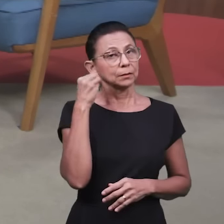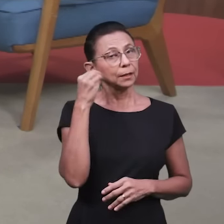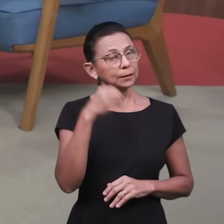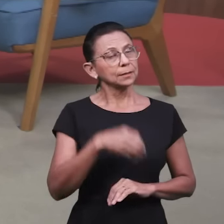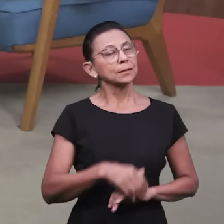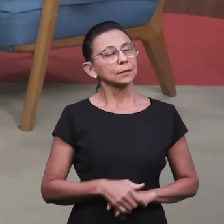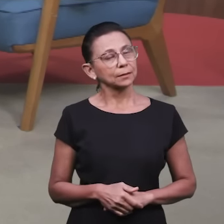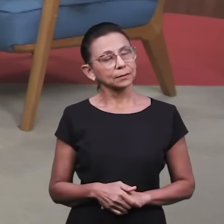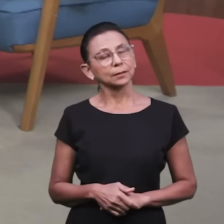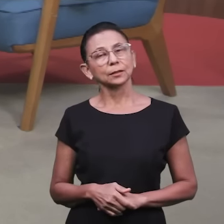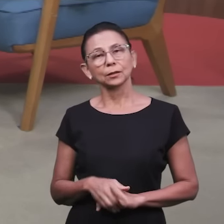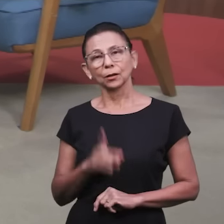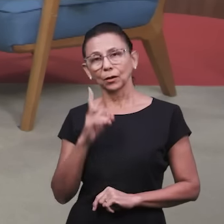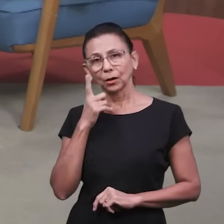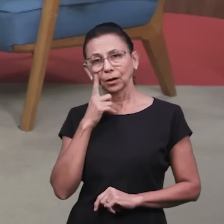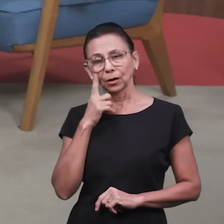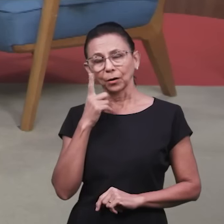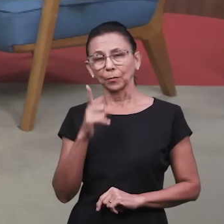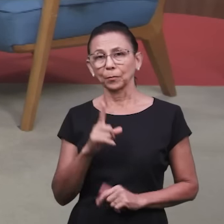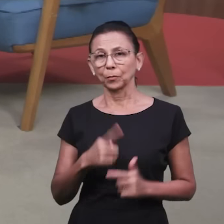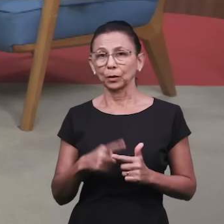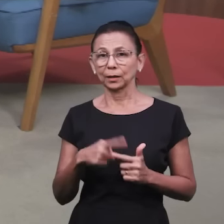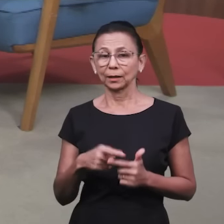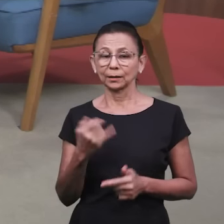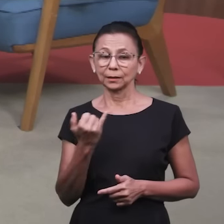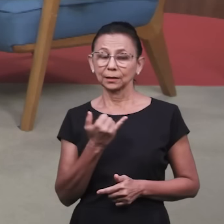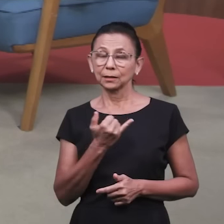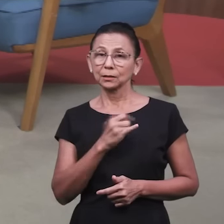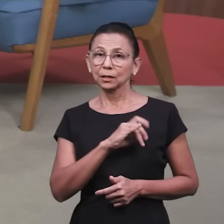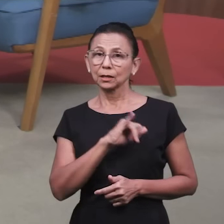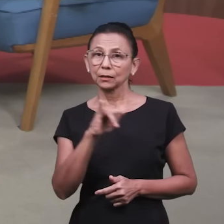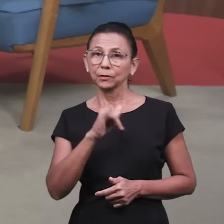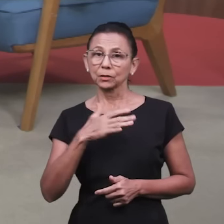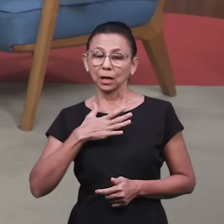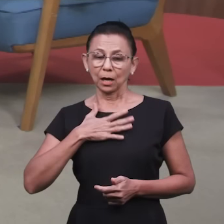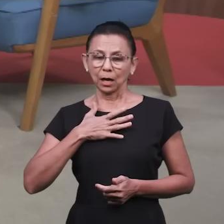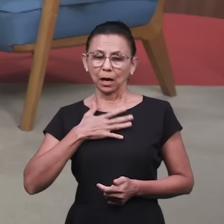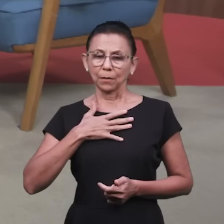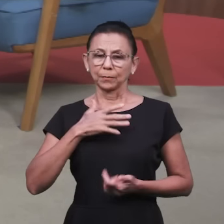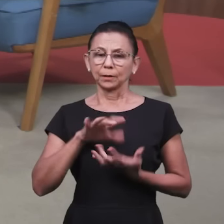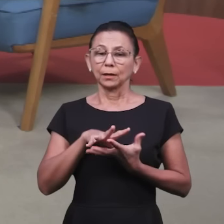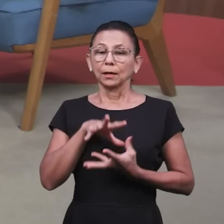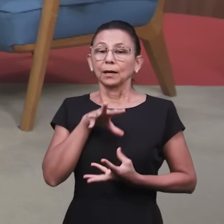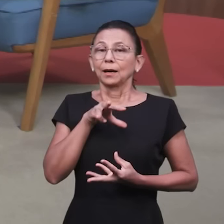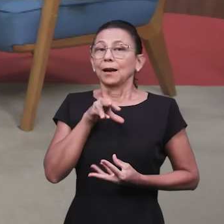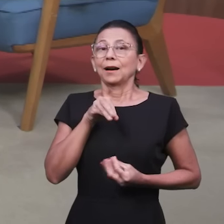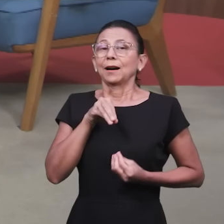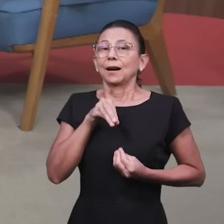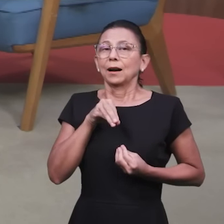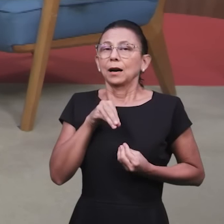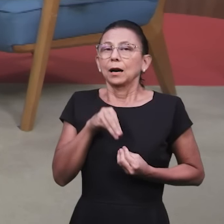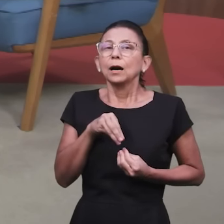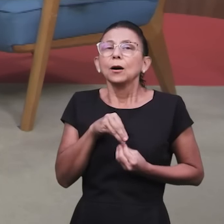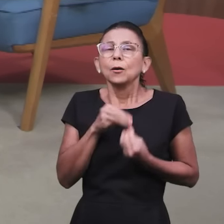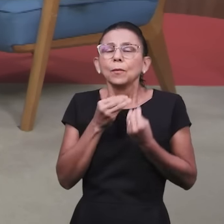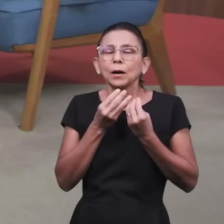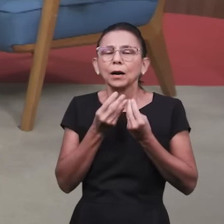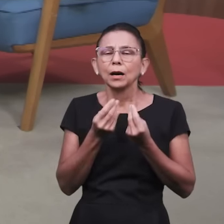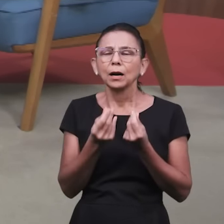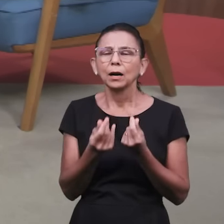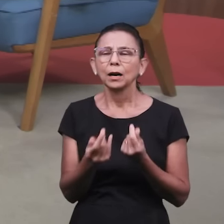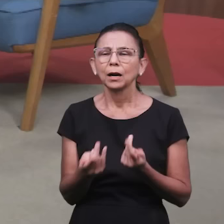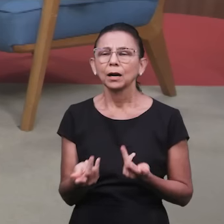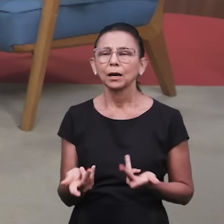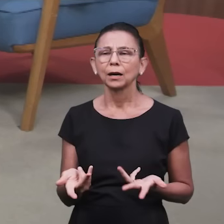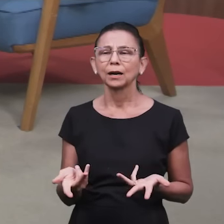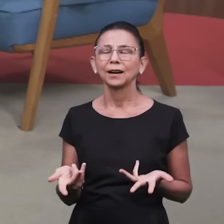experiências. Porque ela diz assim, a minha alma, não é intelecto não, a minha alma tinha se